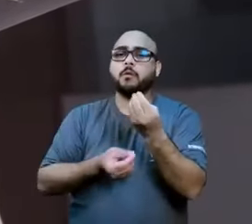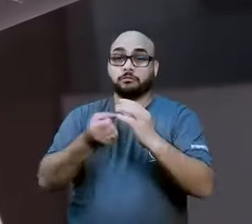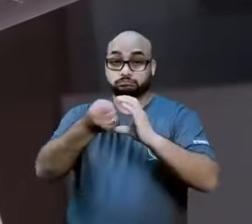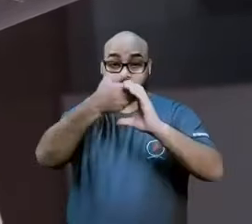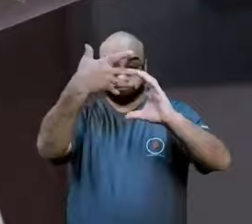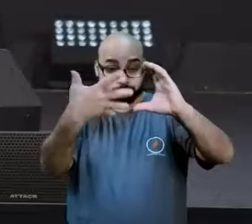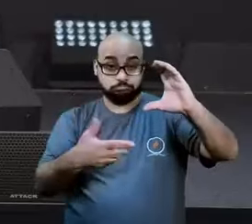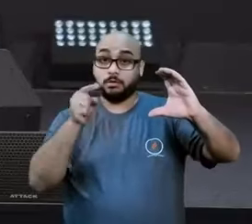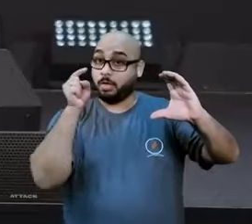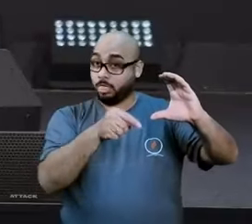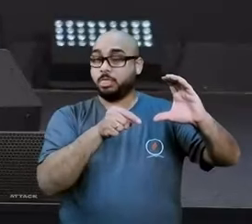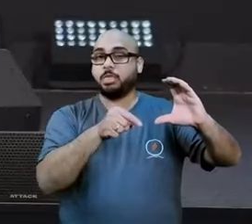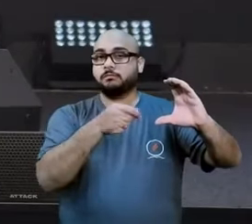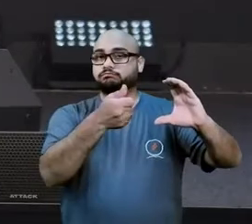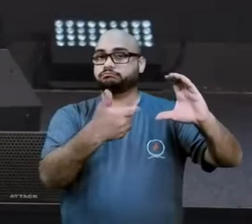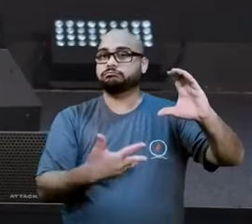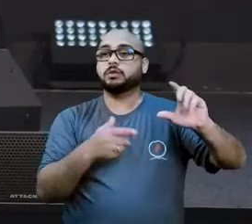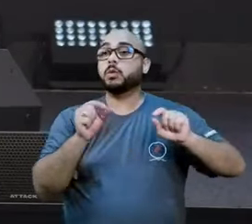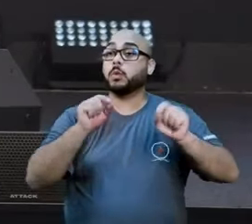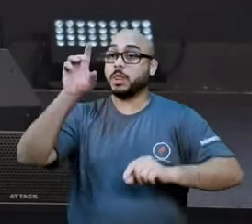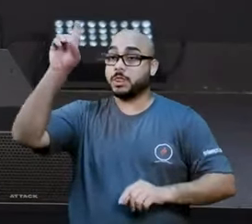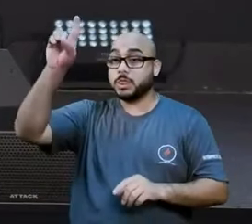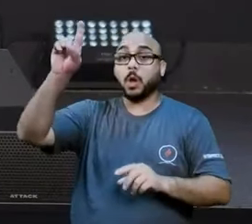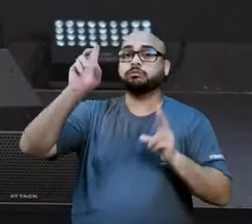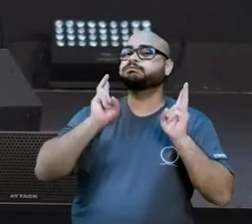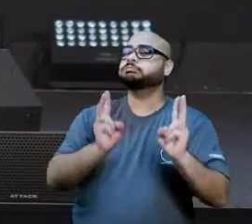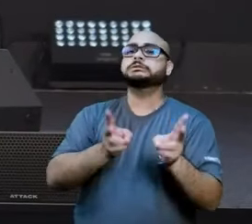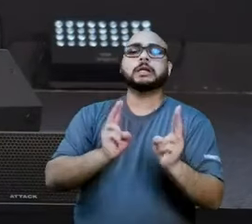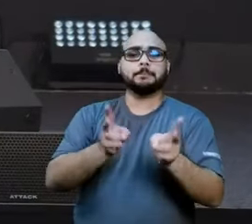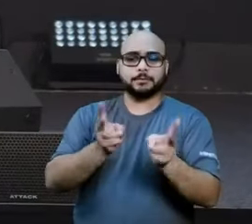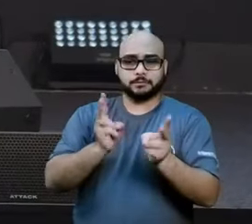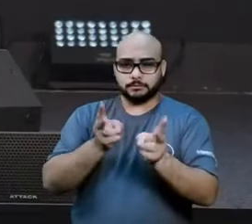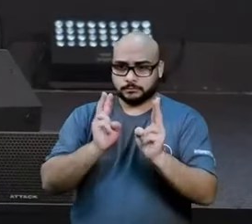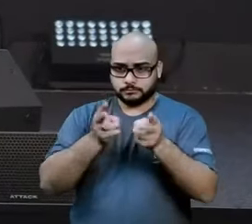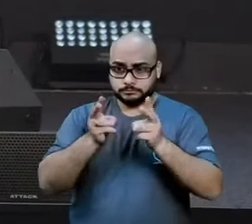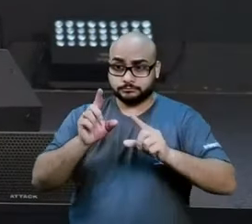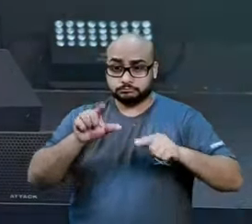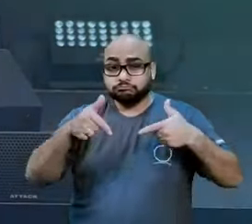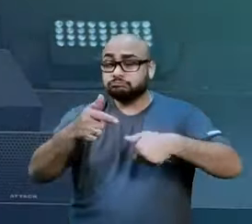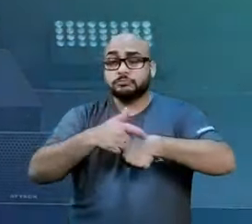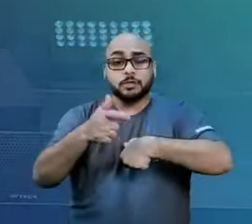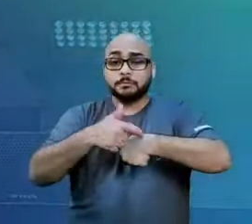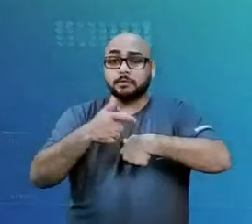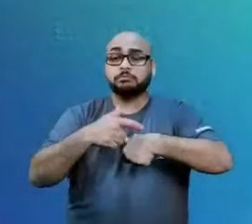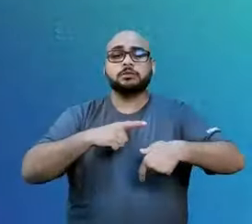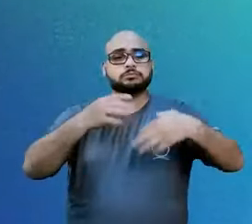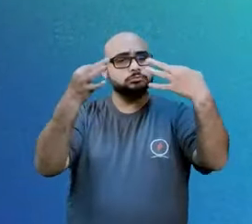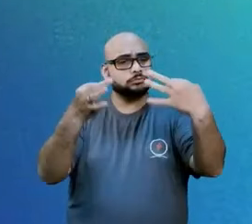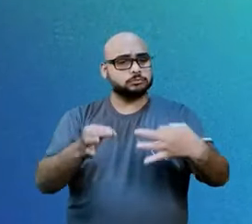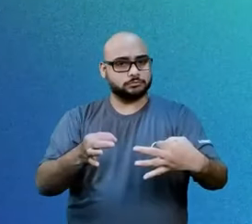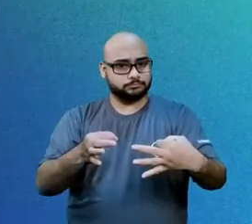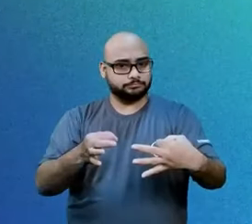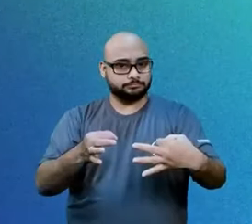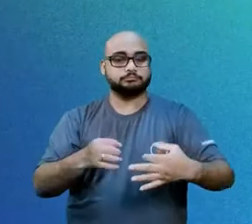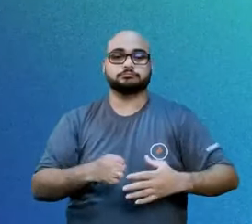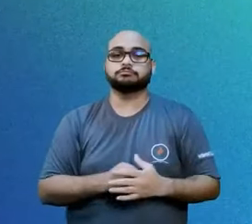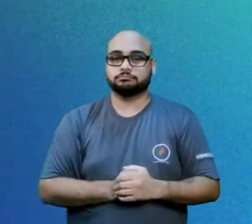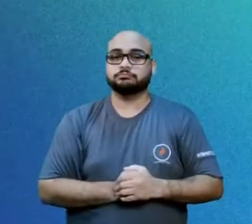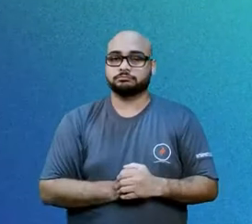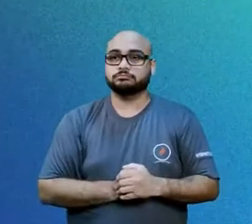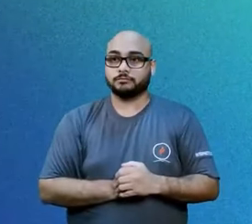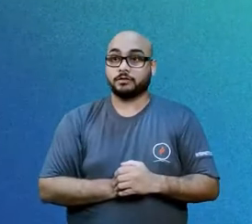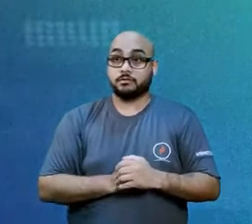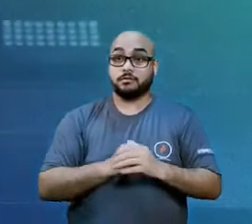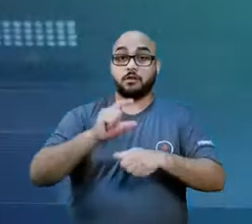de Deus Deus sempre age no tempo certo o relógio da providência